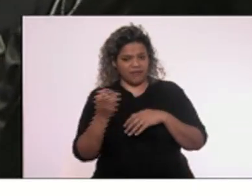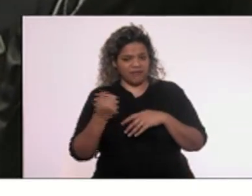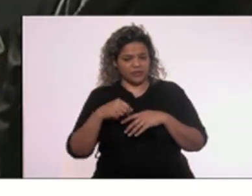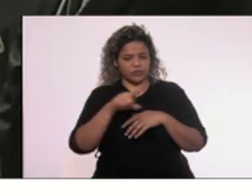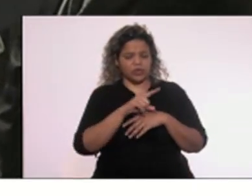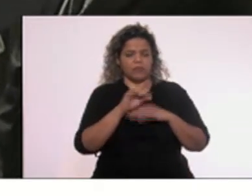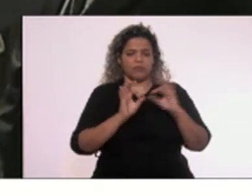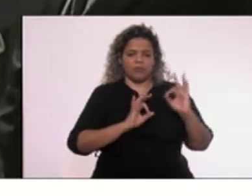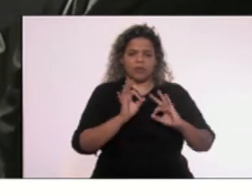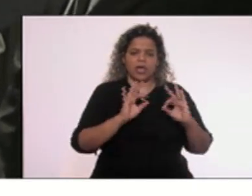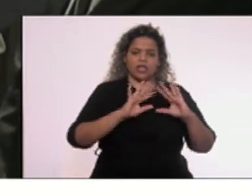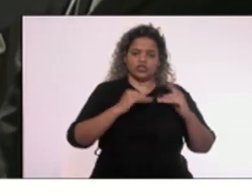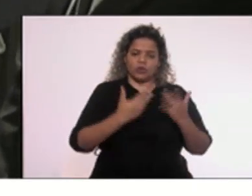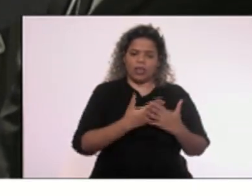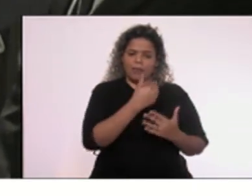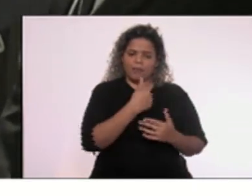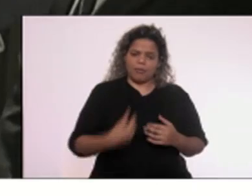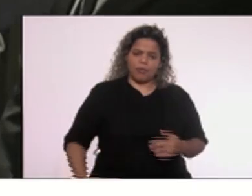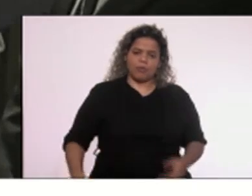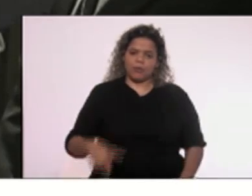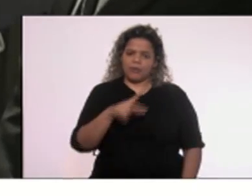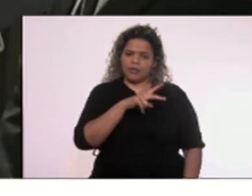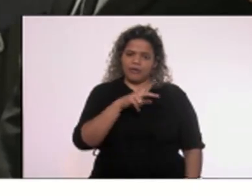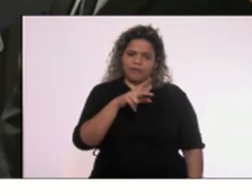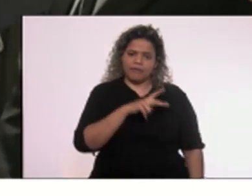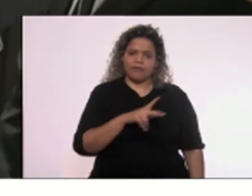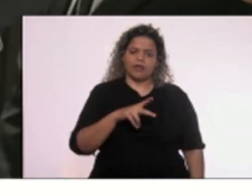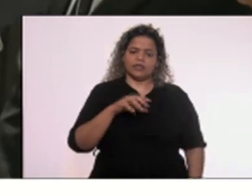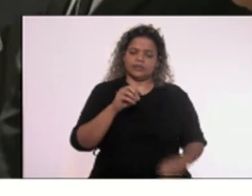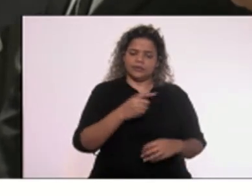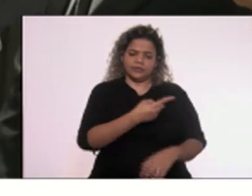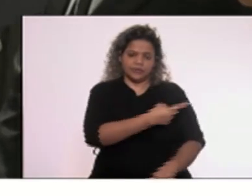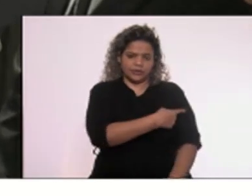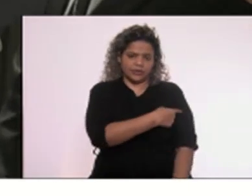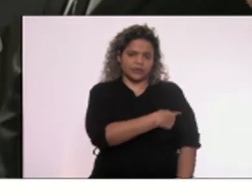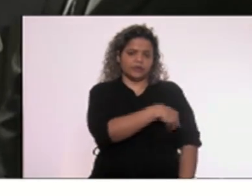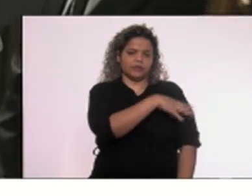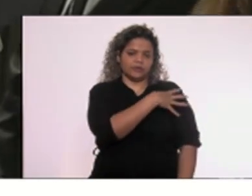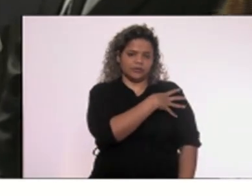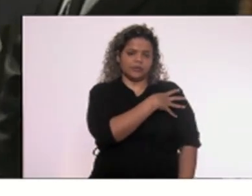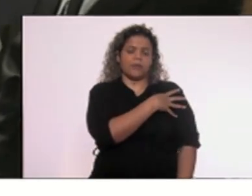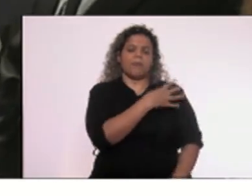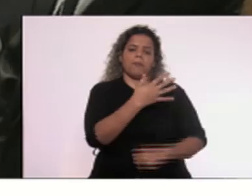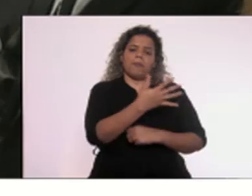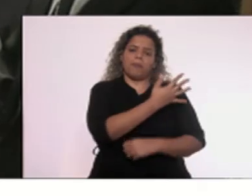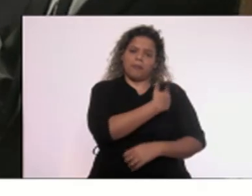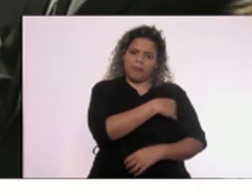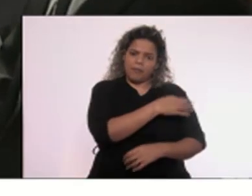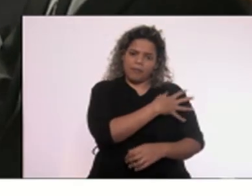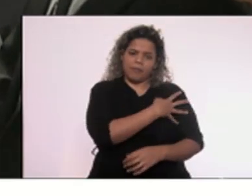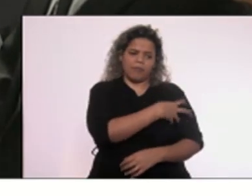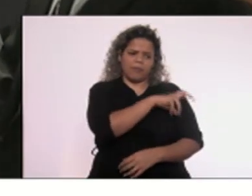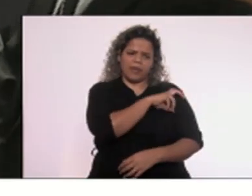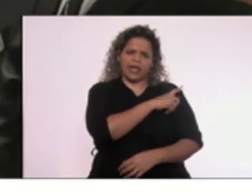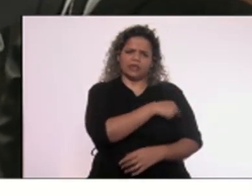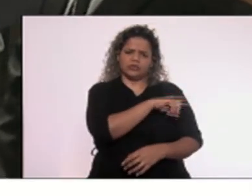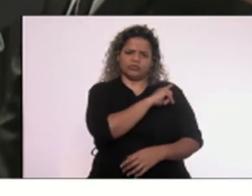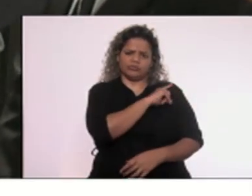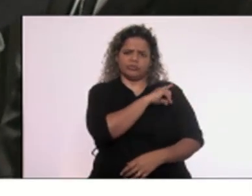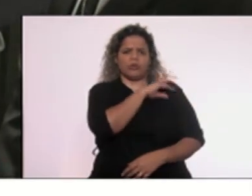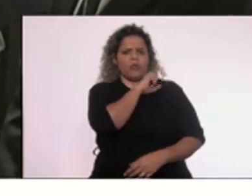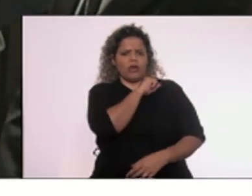programa as escolas públicas, privadas, do ensino fundamental e básico, os progenitores e